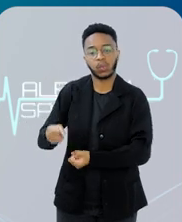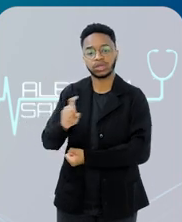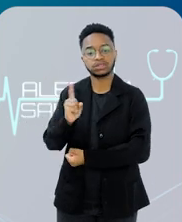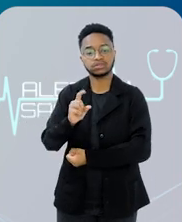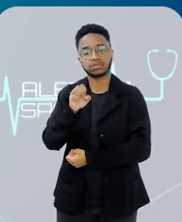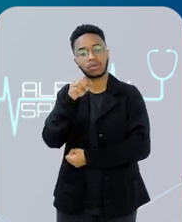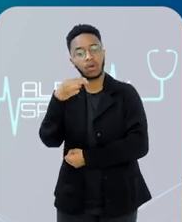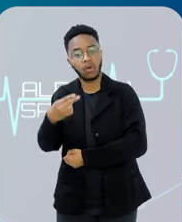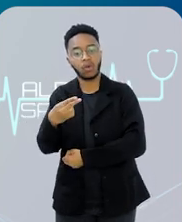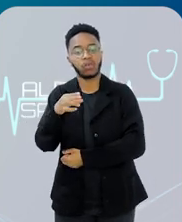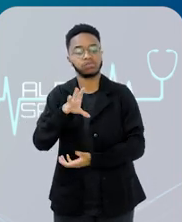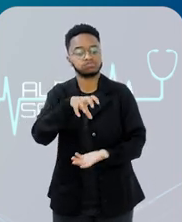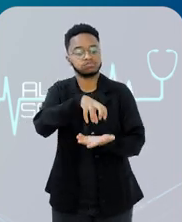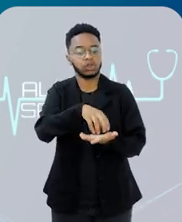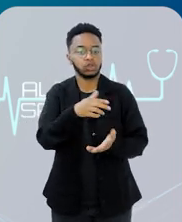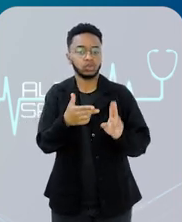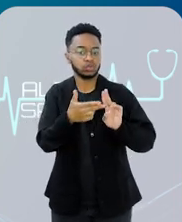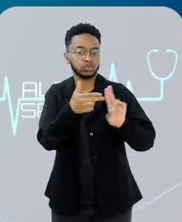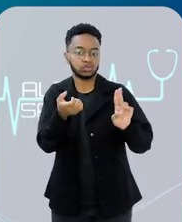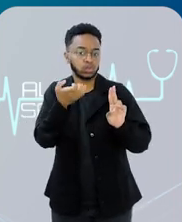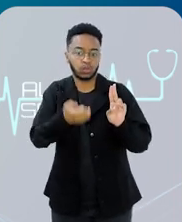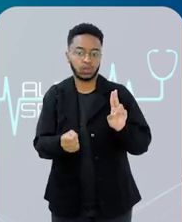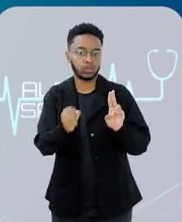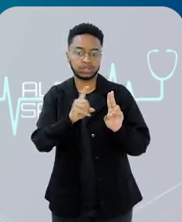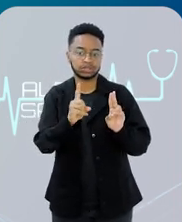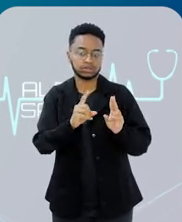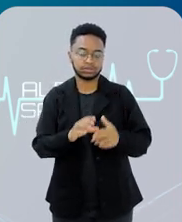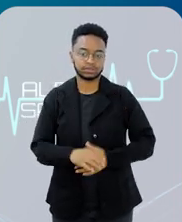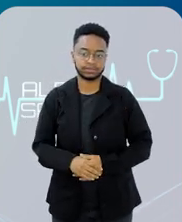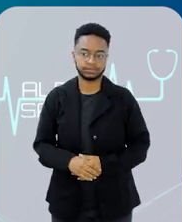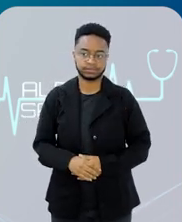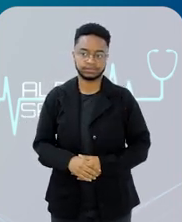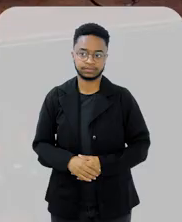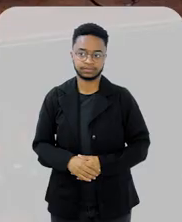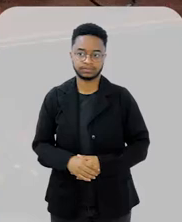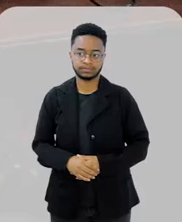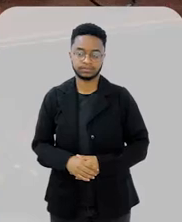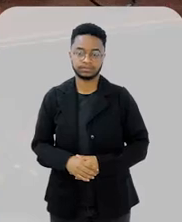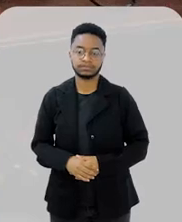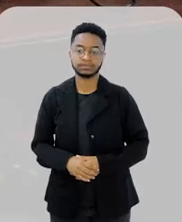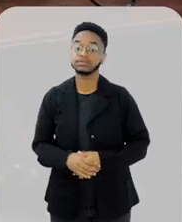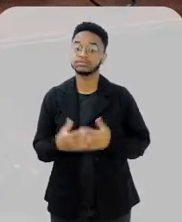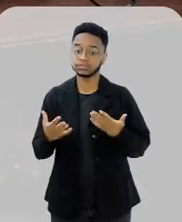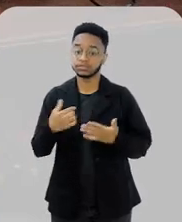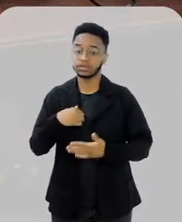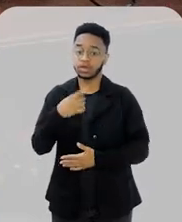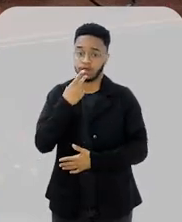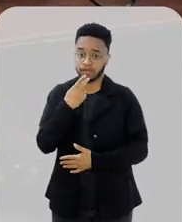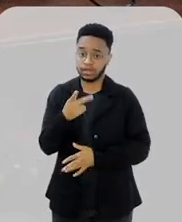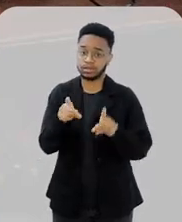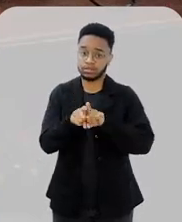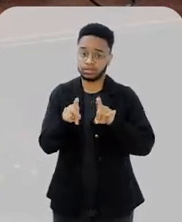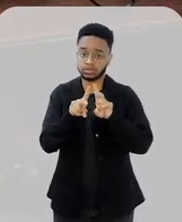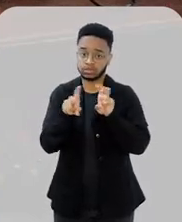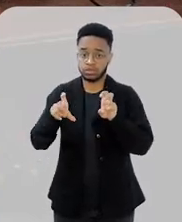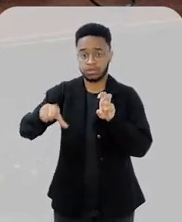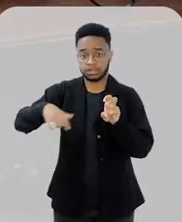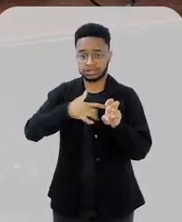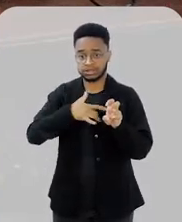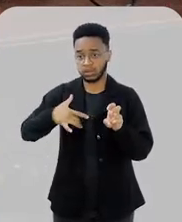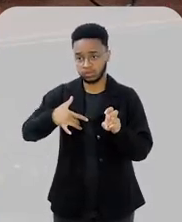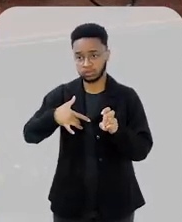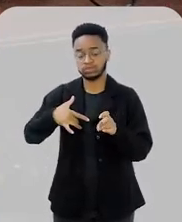uma unidade pública por conta da demanda. Eu ainda vou entrar até nessa questão do plano de saúde, né, do